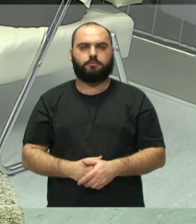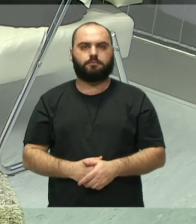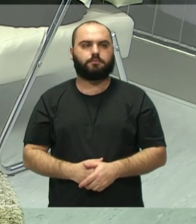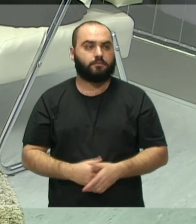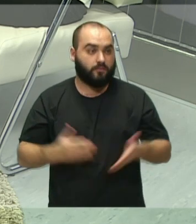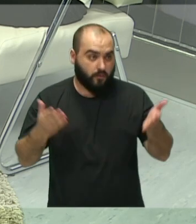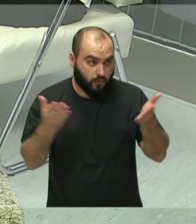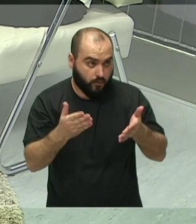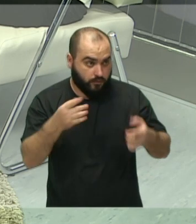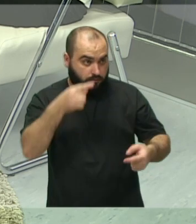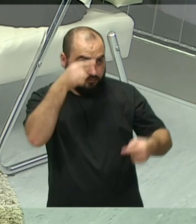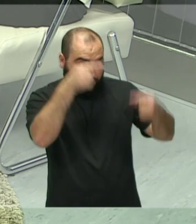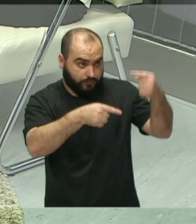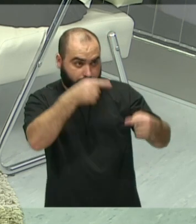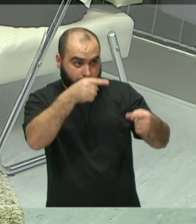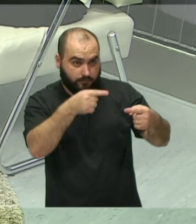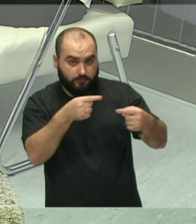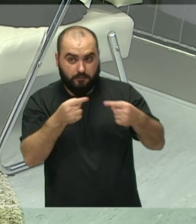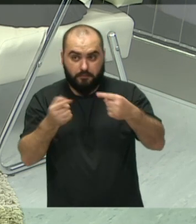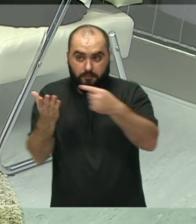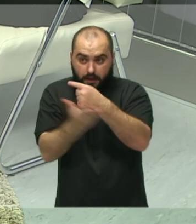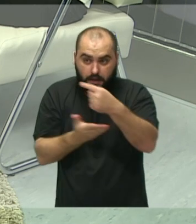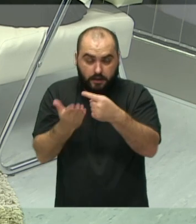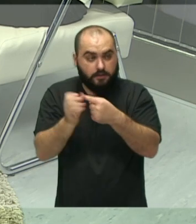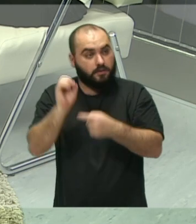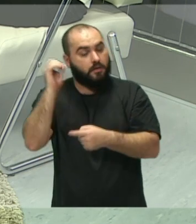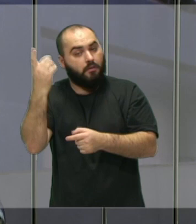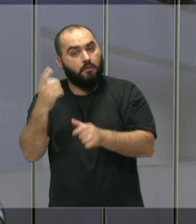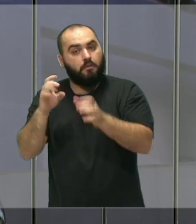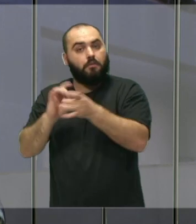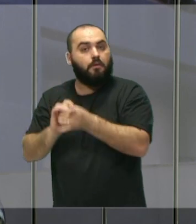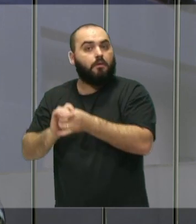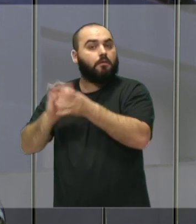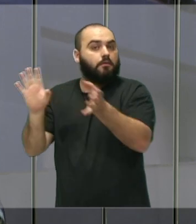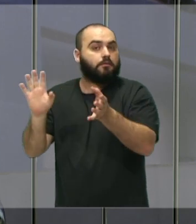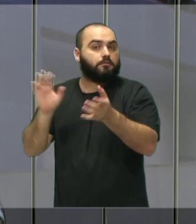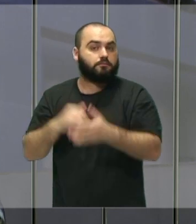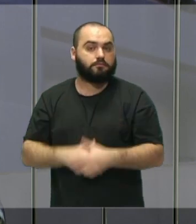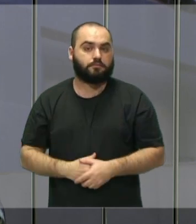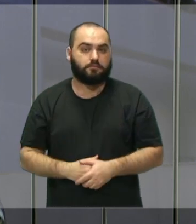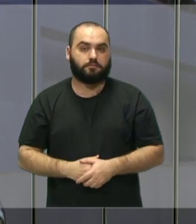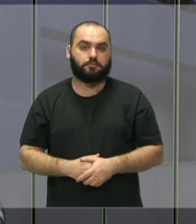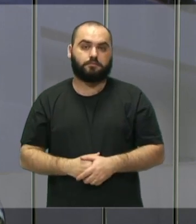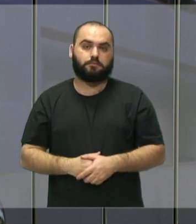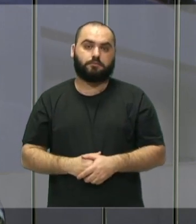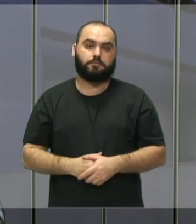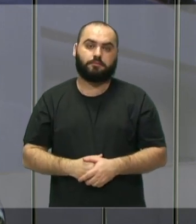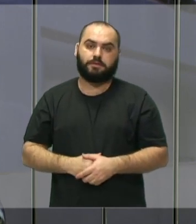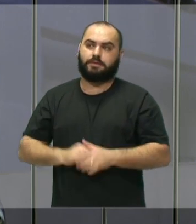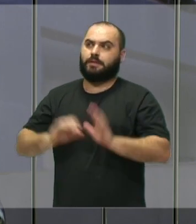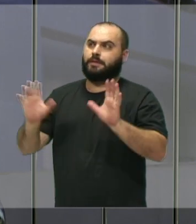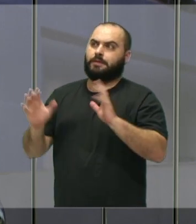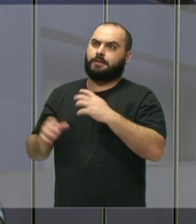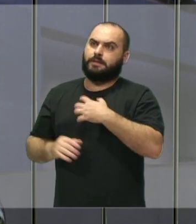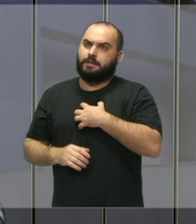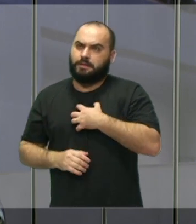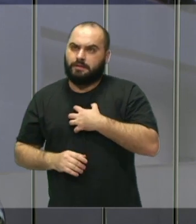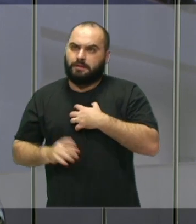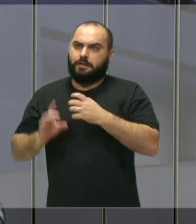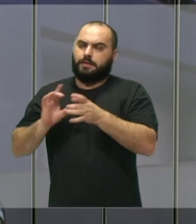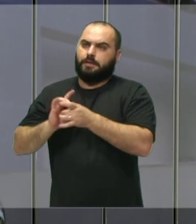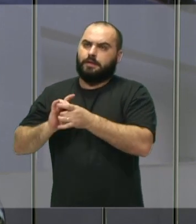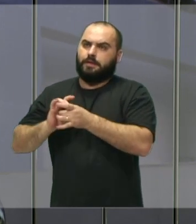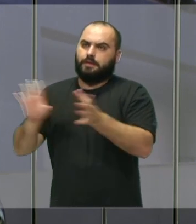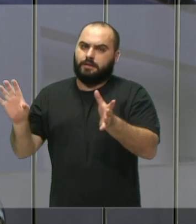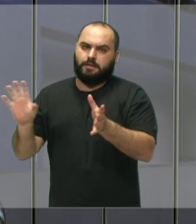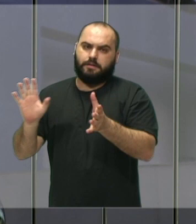é oposição ou situação ou se vê como independente aqui dentro? Não é que eu me sinta independente, eu